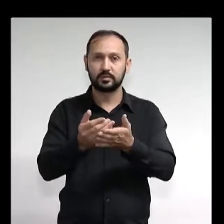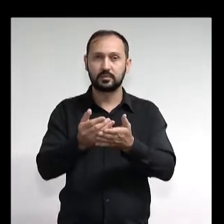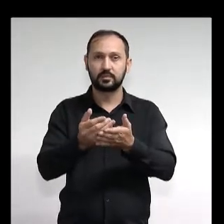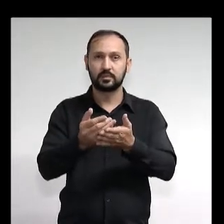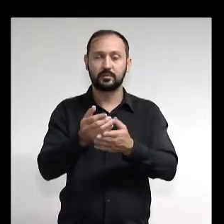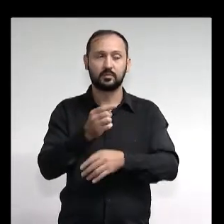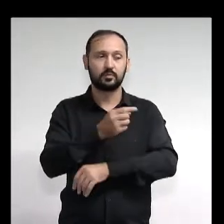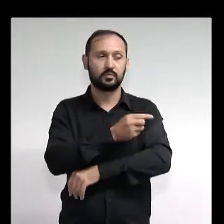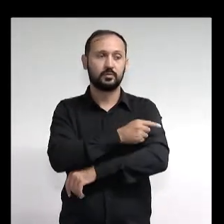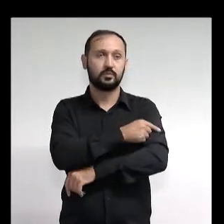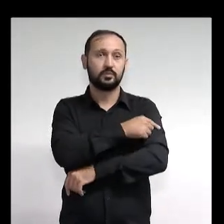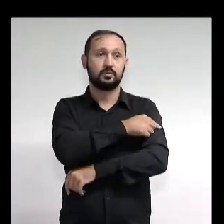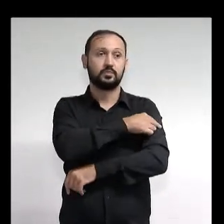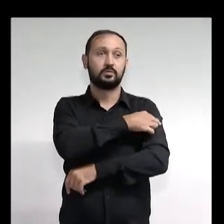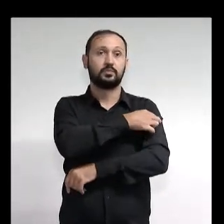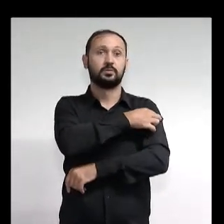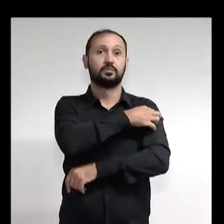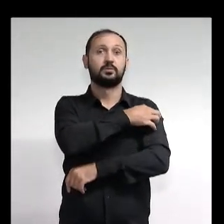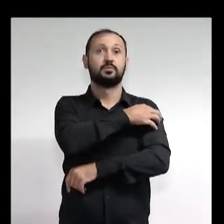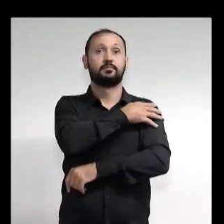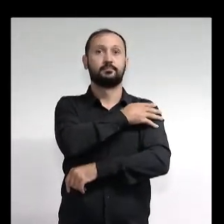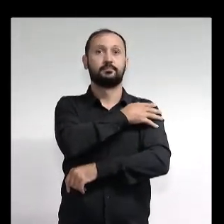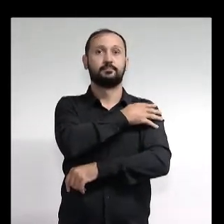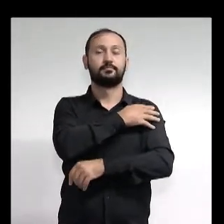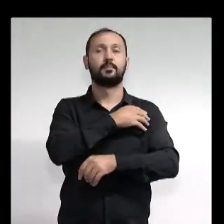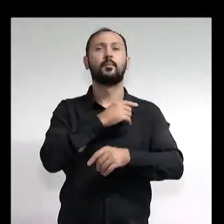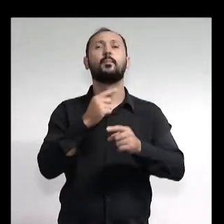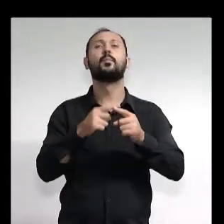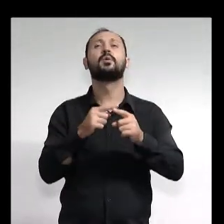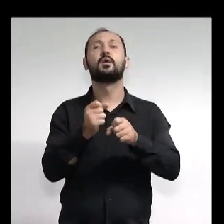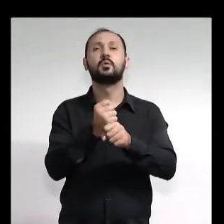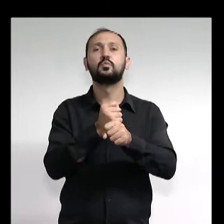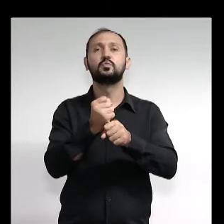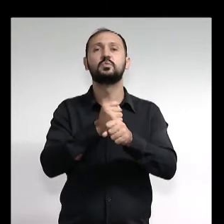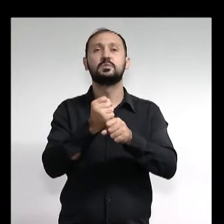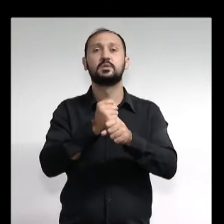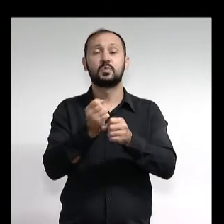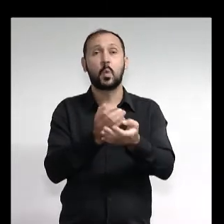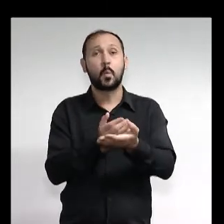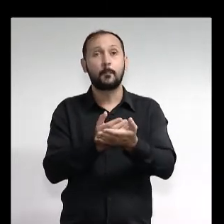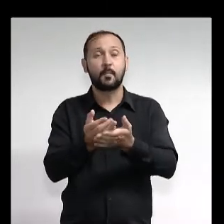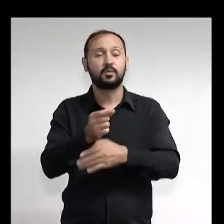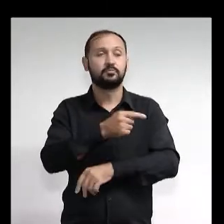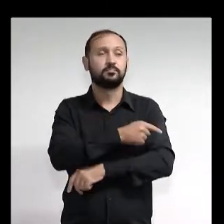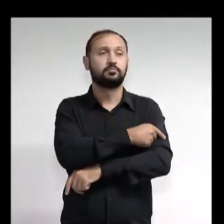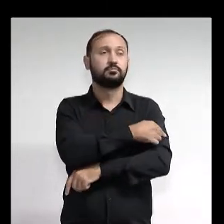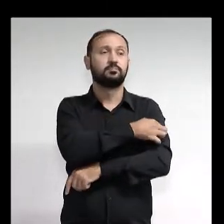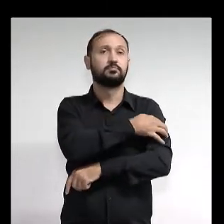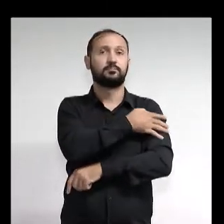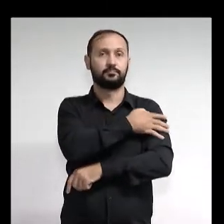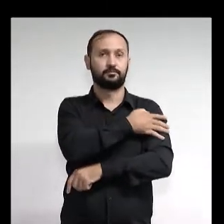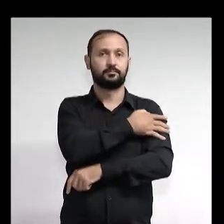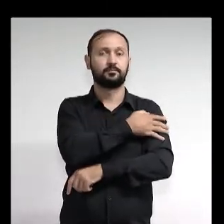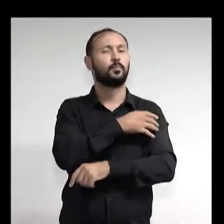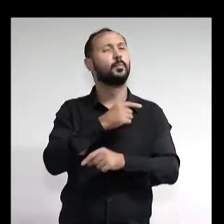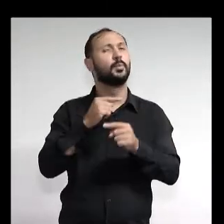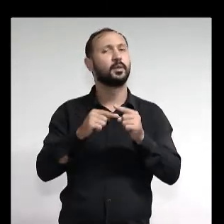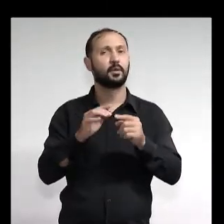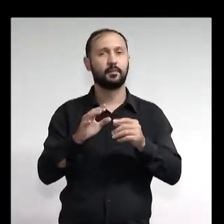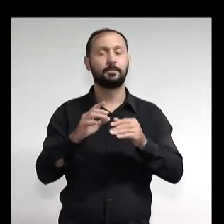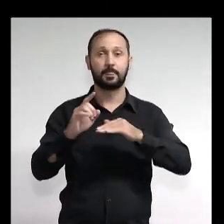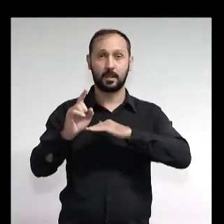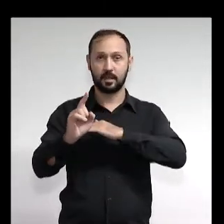encontrar os estudantes dos anos iniciais do ensino fundamental. Por que eu escolhi os anos iniciais do